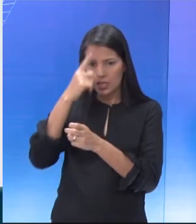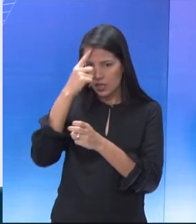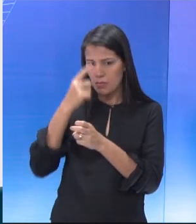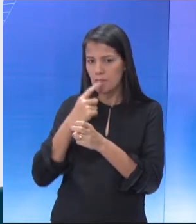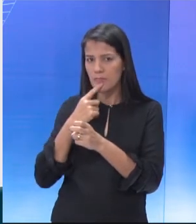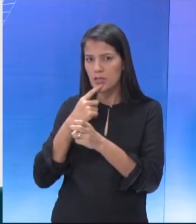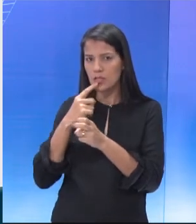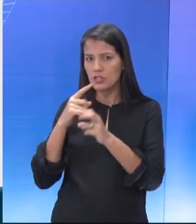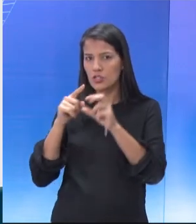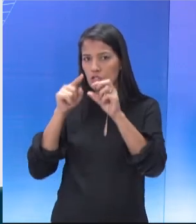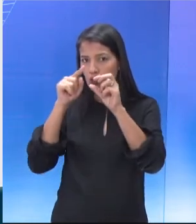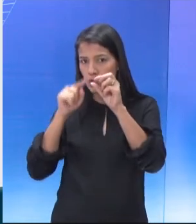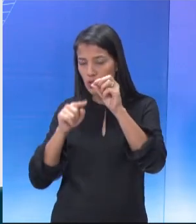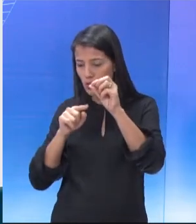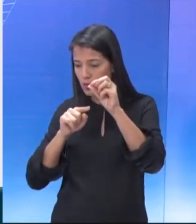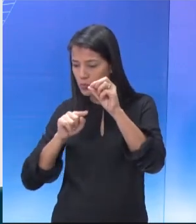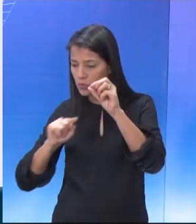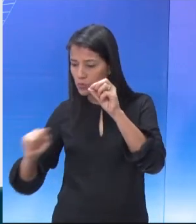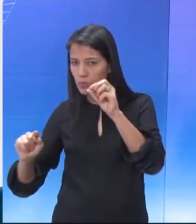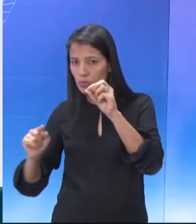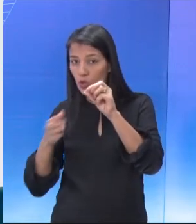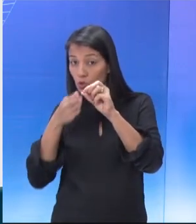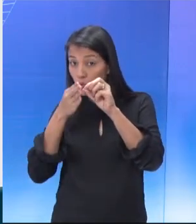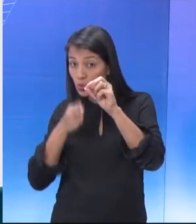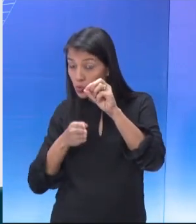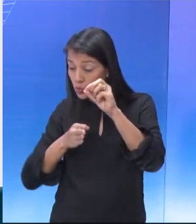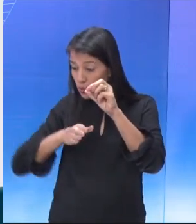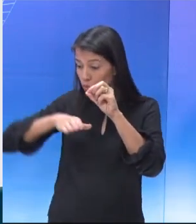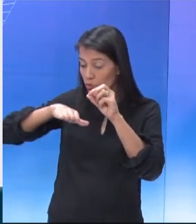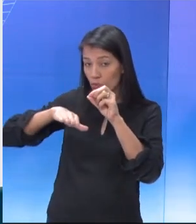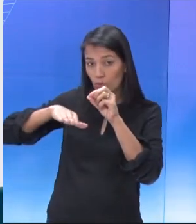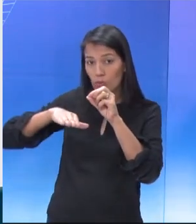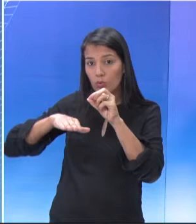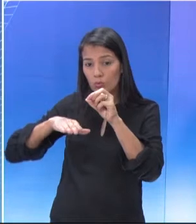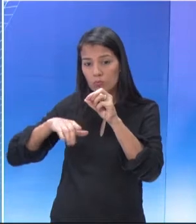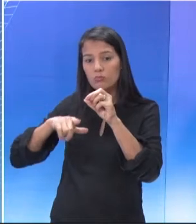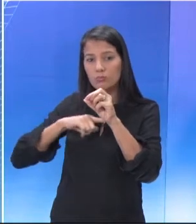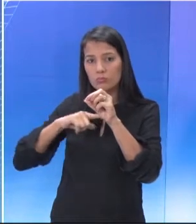gordura insaturada, tá certo? Então essa